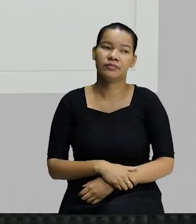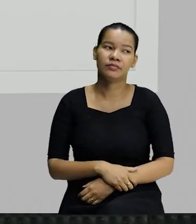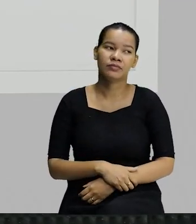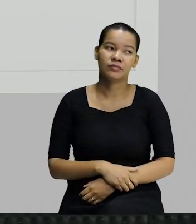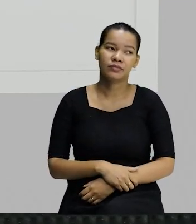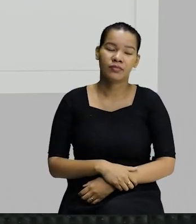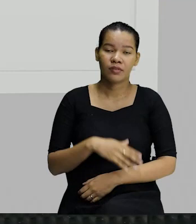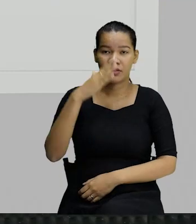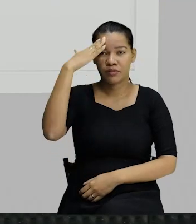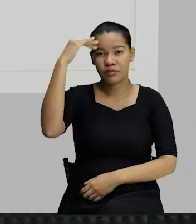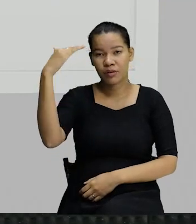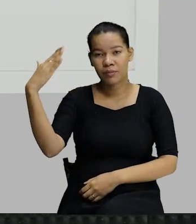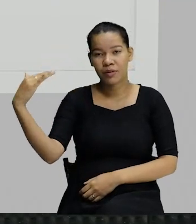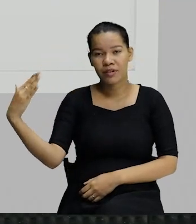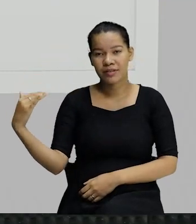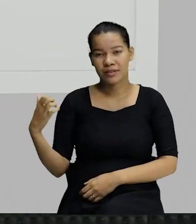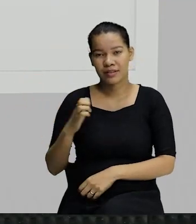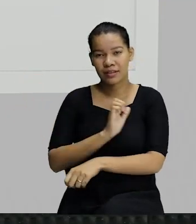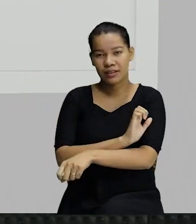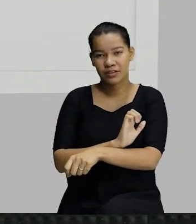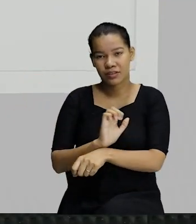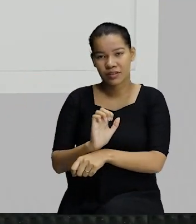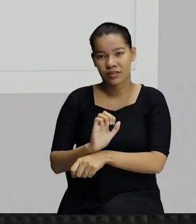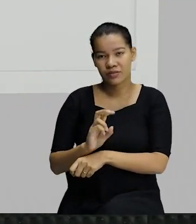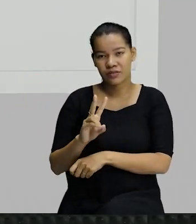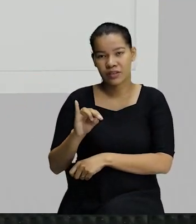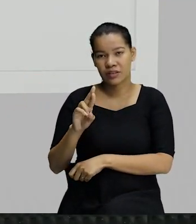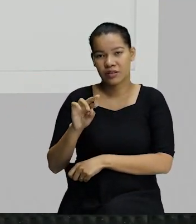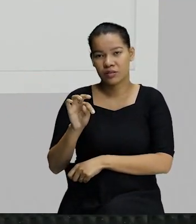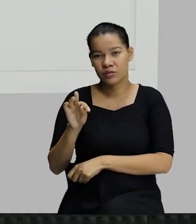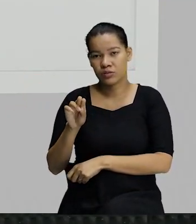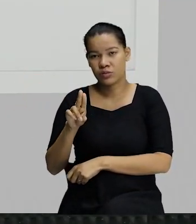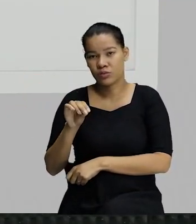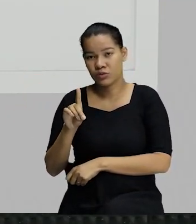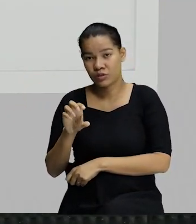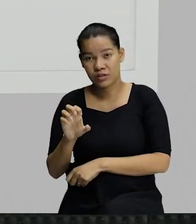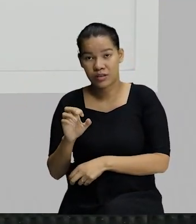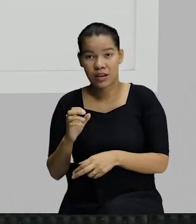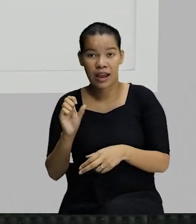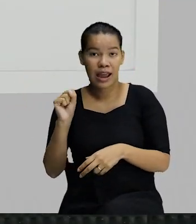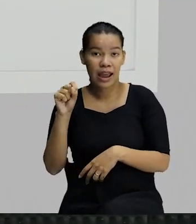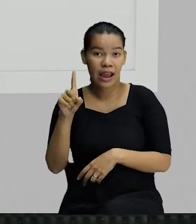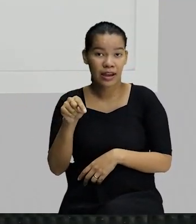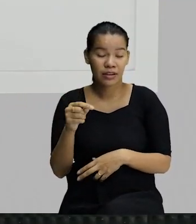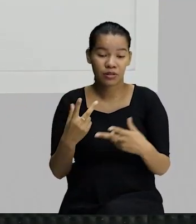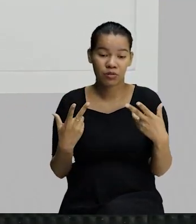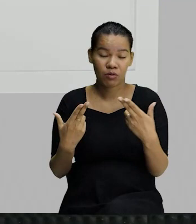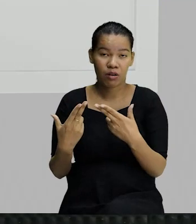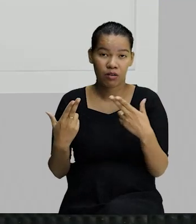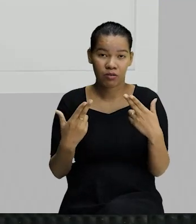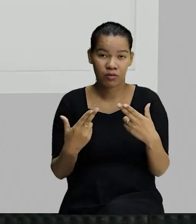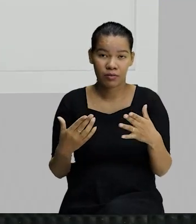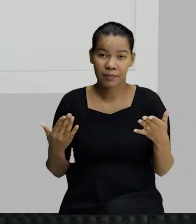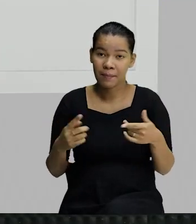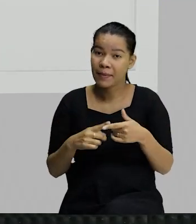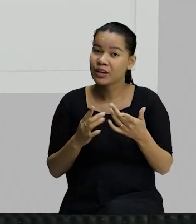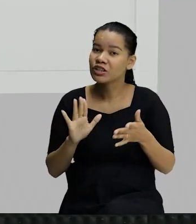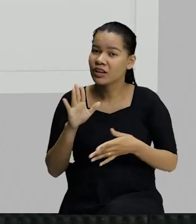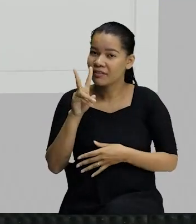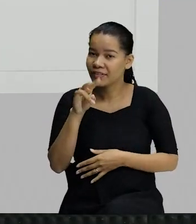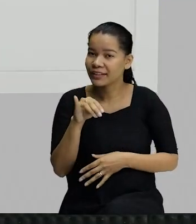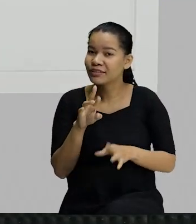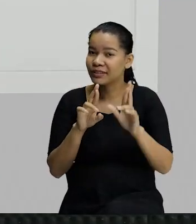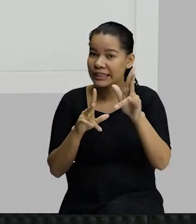Certo? Famosa ética das virtudes. Aí vai dizer, mas ainda está igual. Calma, vai já diferenciar. Nós temos uma ética das virtudes